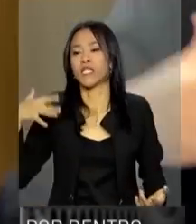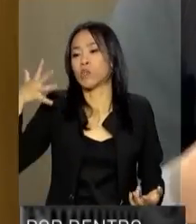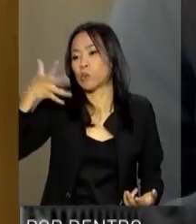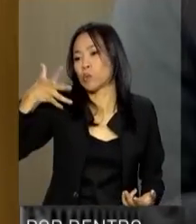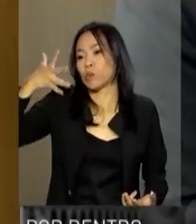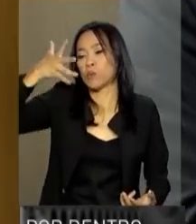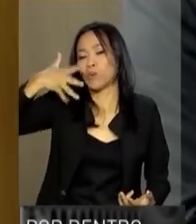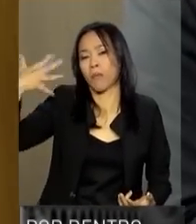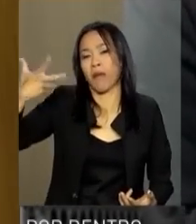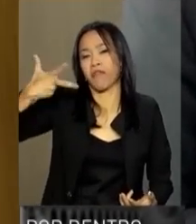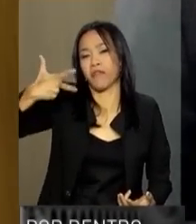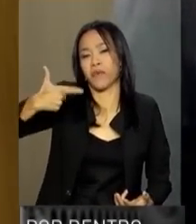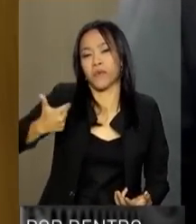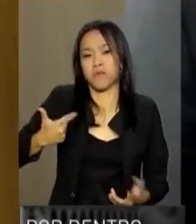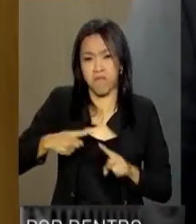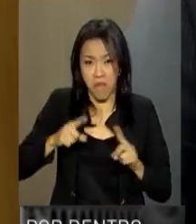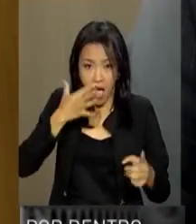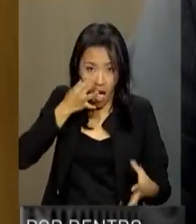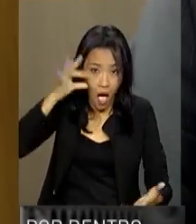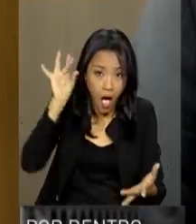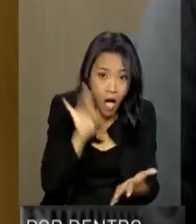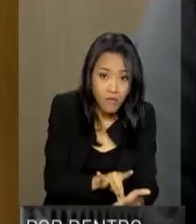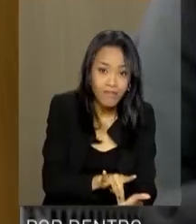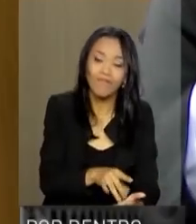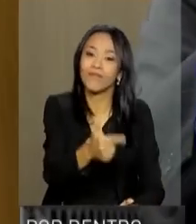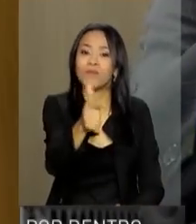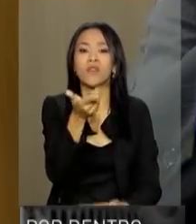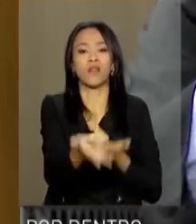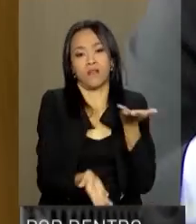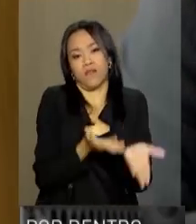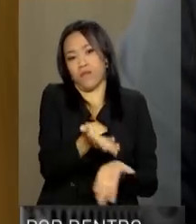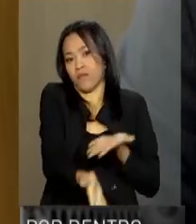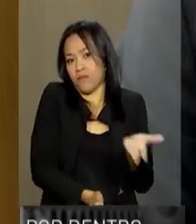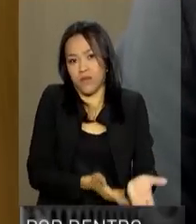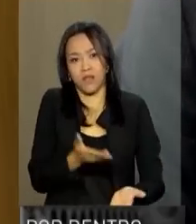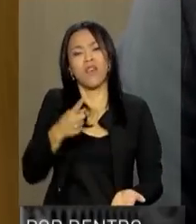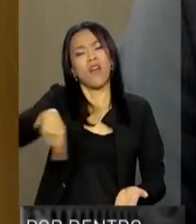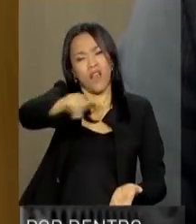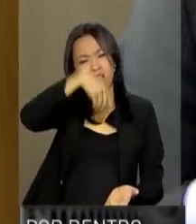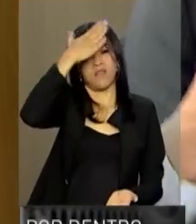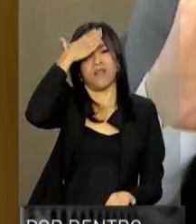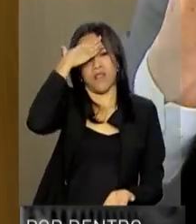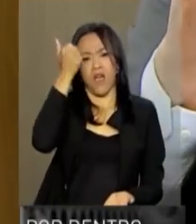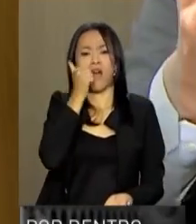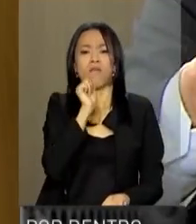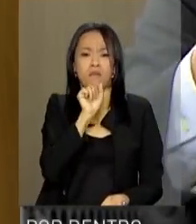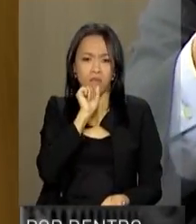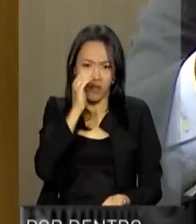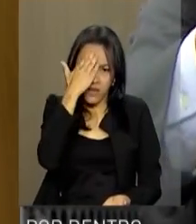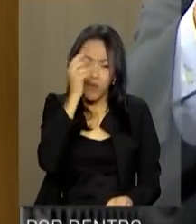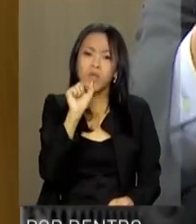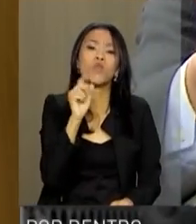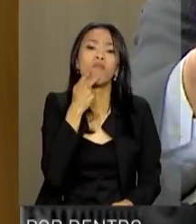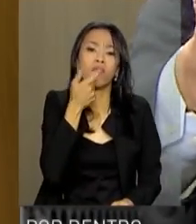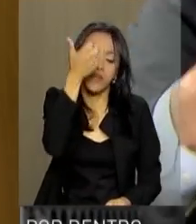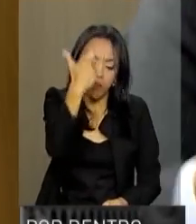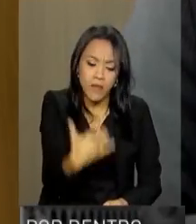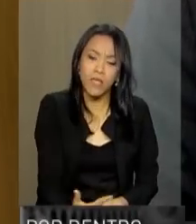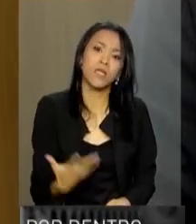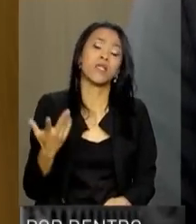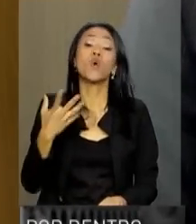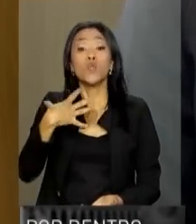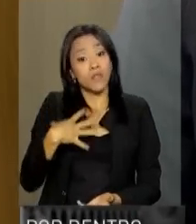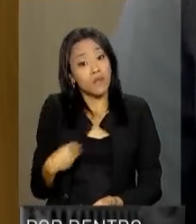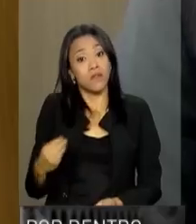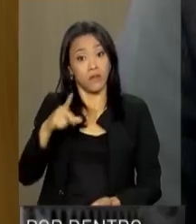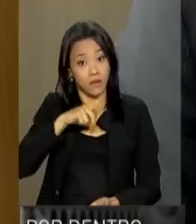ideológico muito bonito mas na prática a população não tem atendimento às mães sabem que eu tô falando né seus filhos quando preciso e tem até algum atendimento